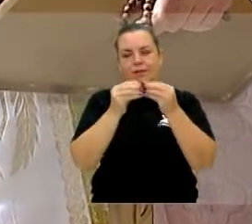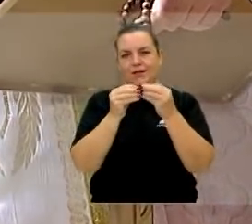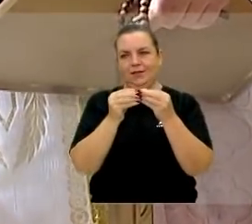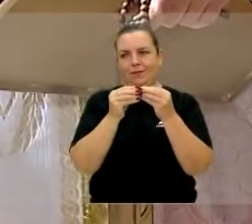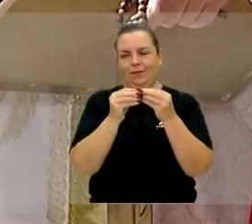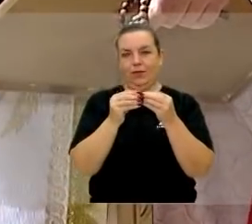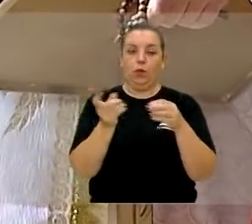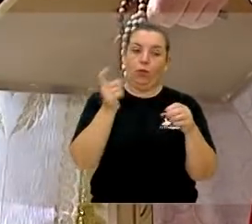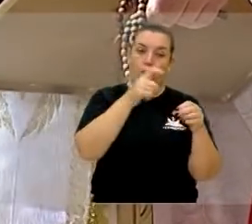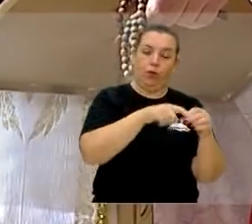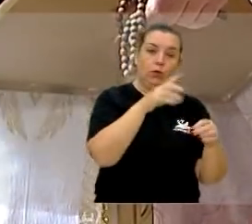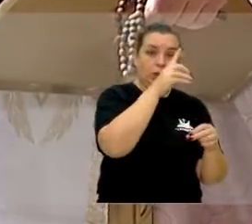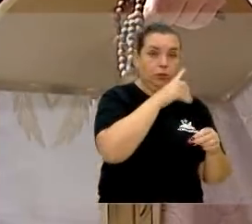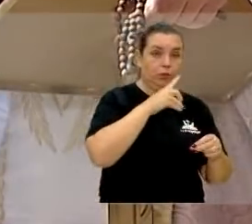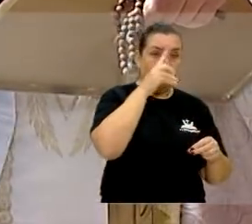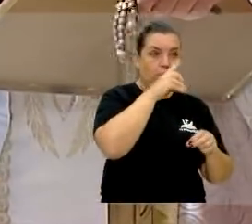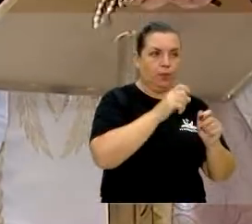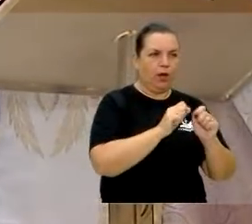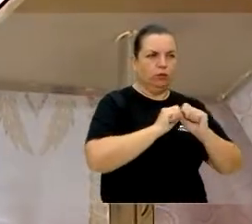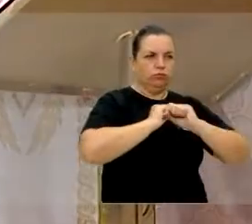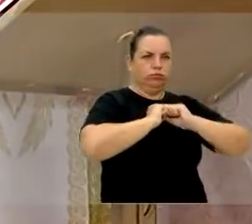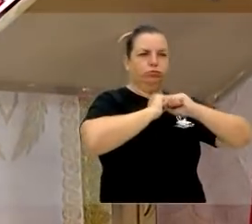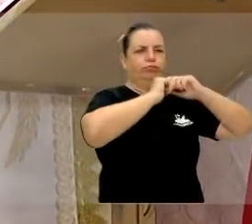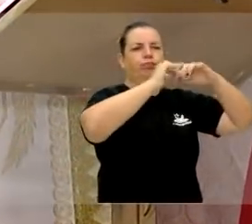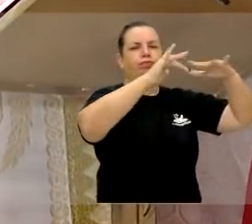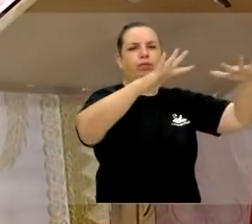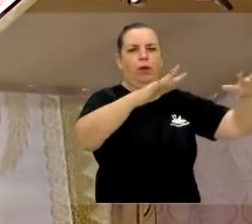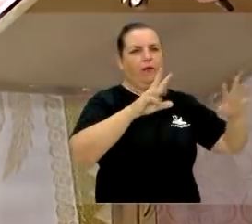volta no domingo para ecoar mais forte.